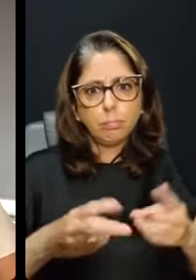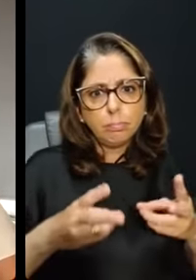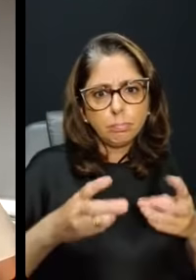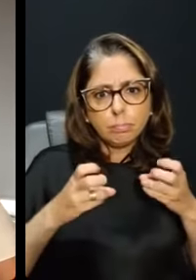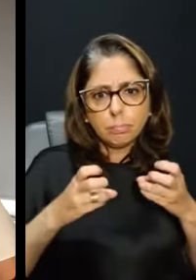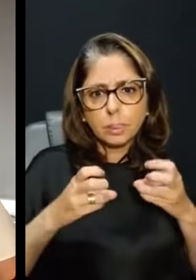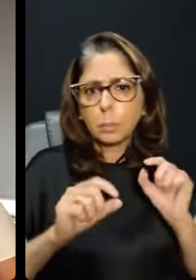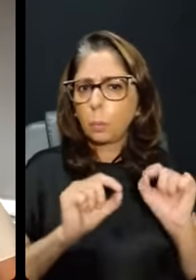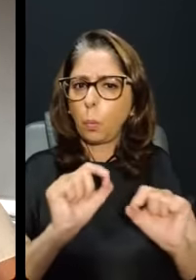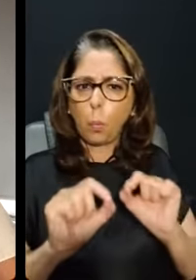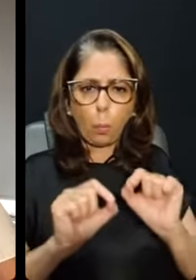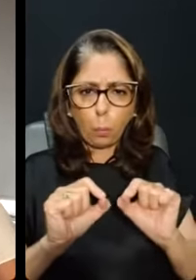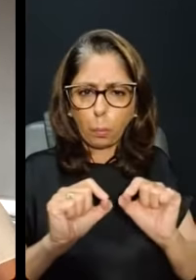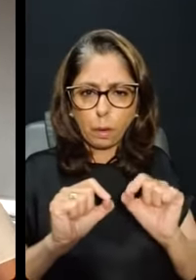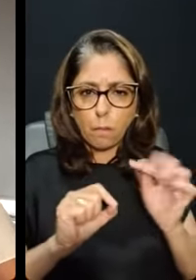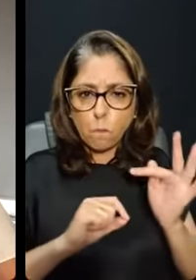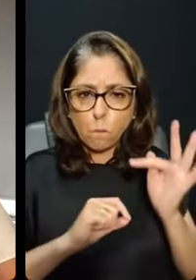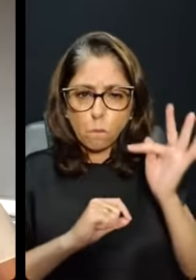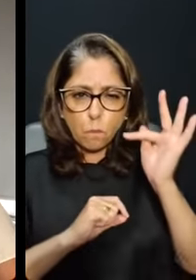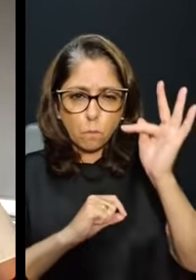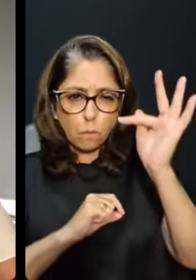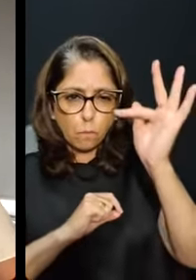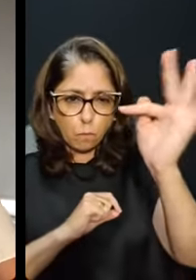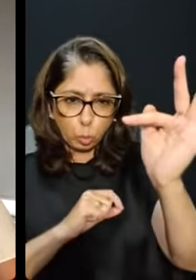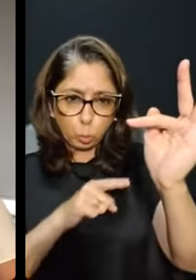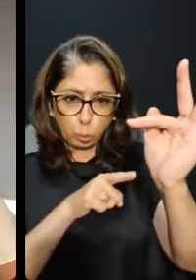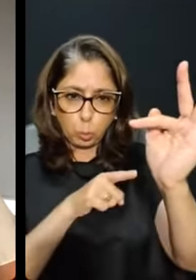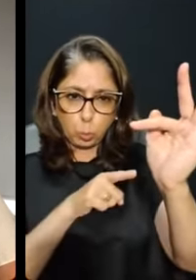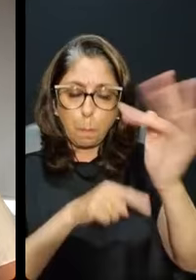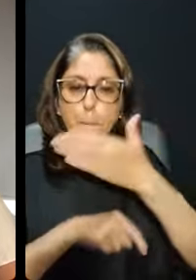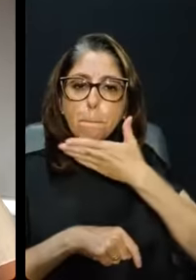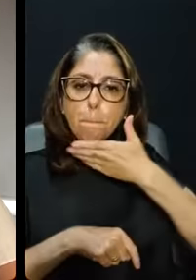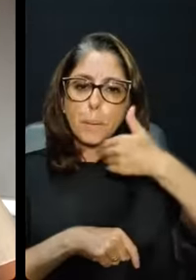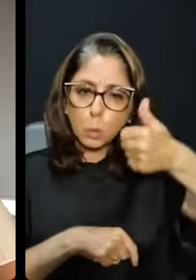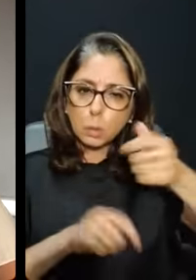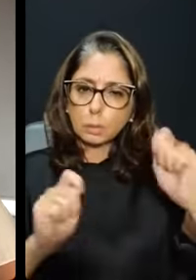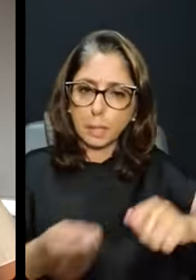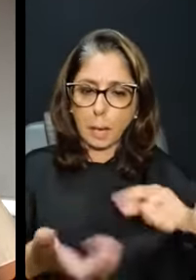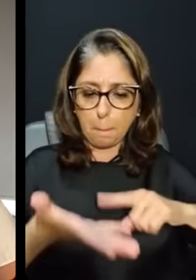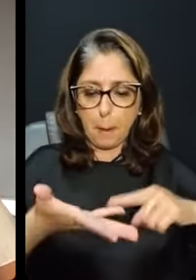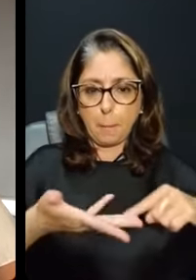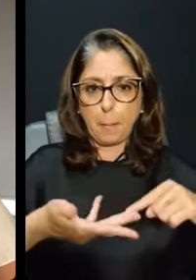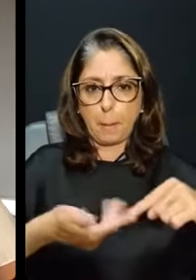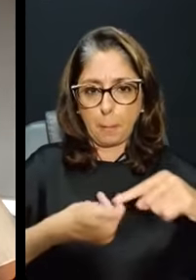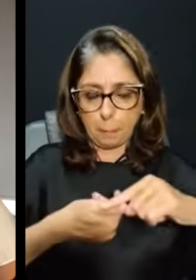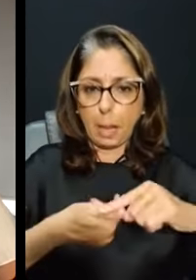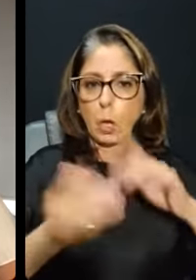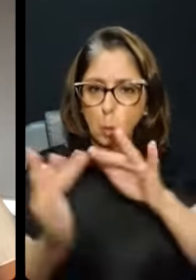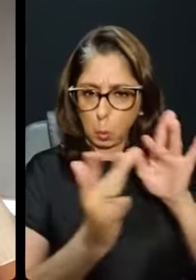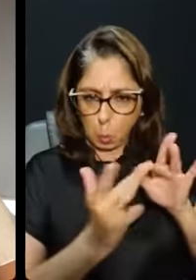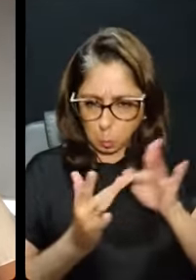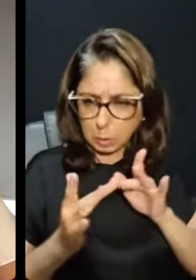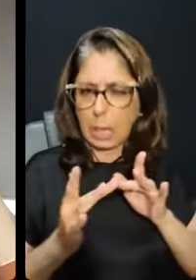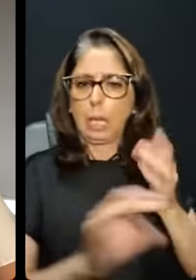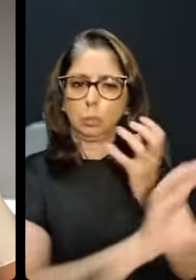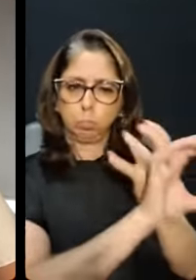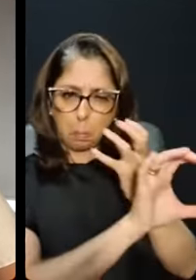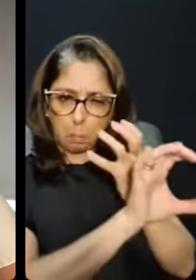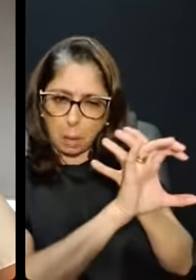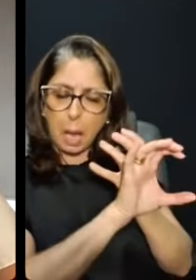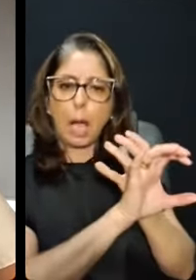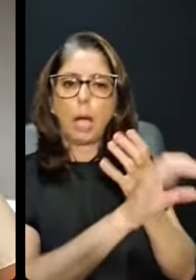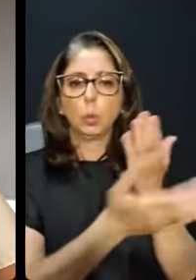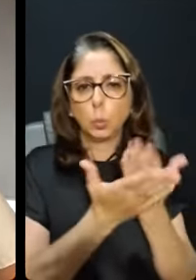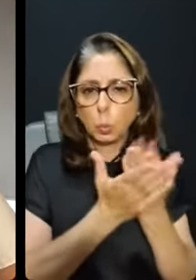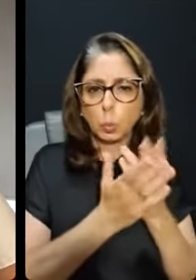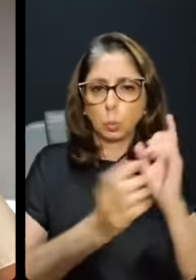próximos países, porque um aprende com o outro e tem até um intercâmbio de informações nesse sentido. Então, junto com